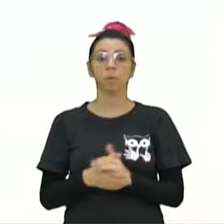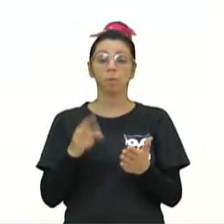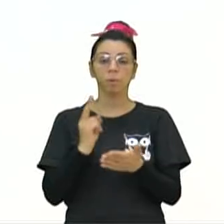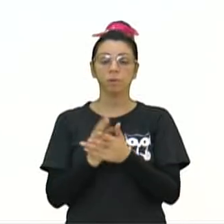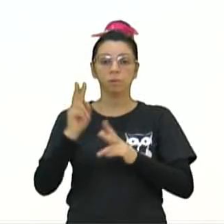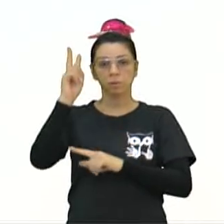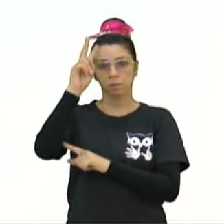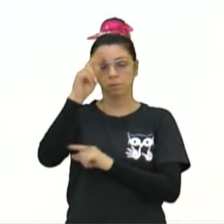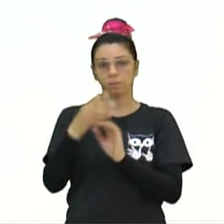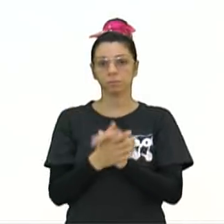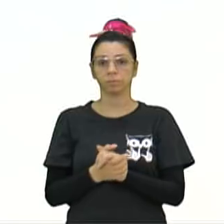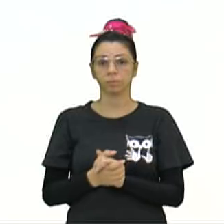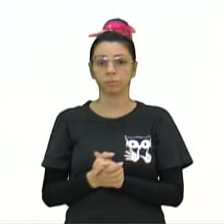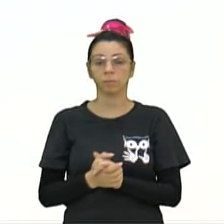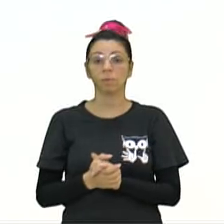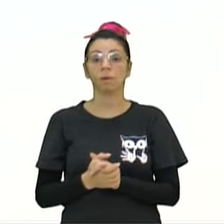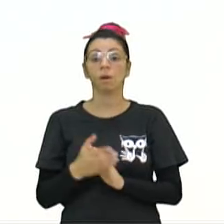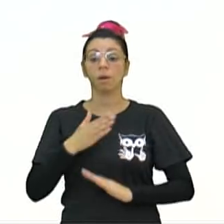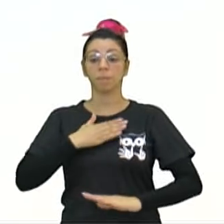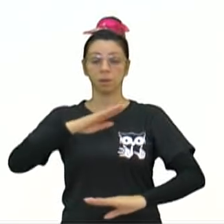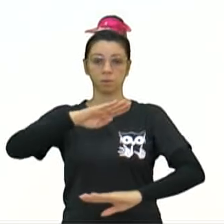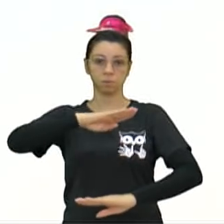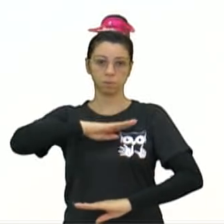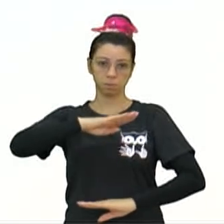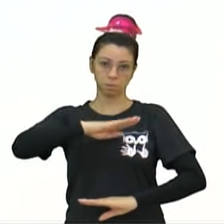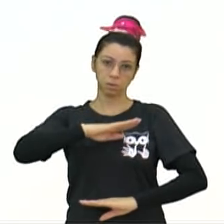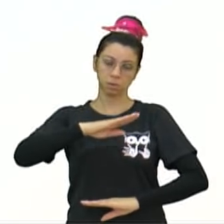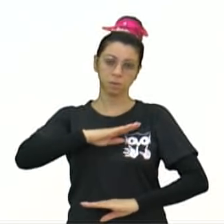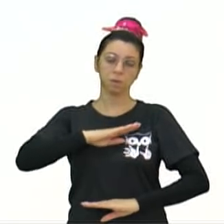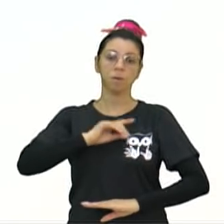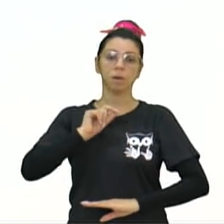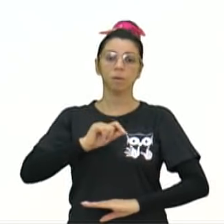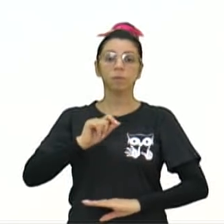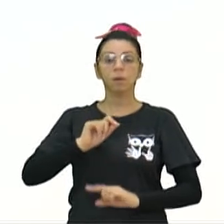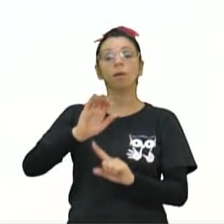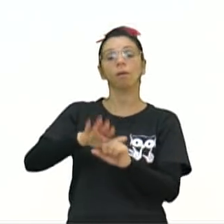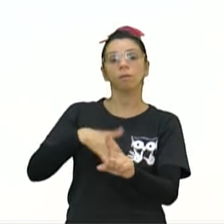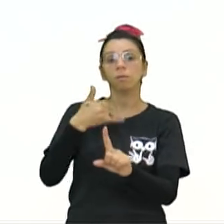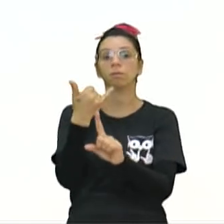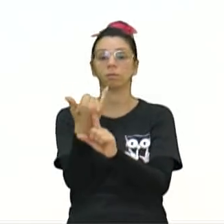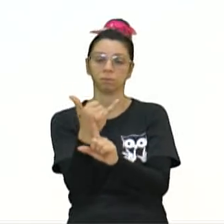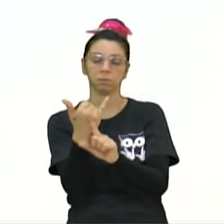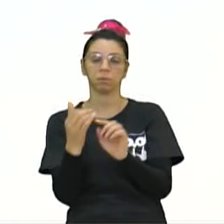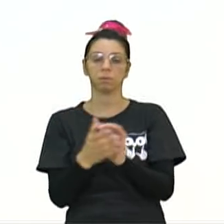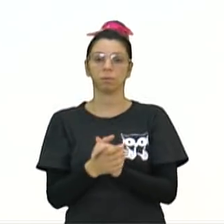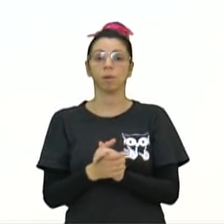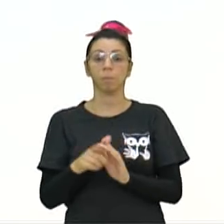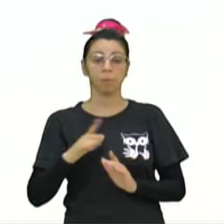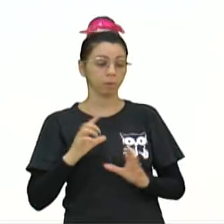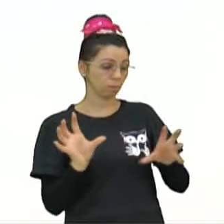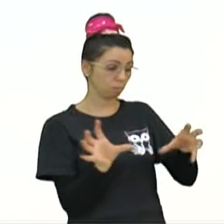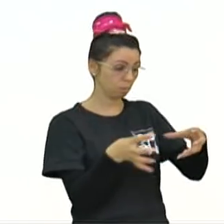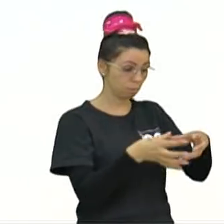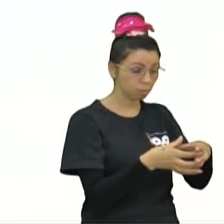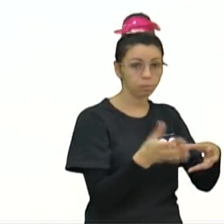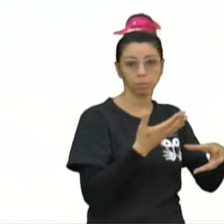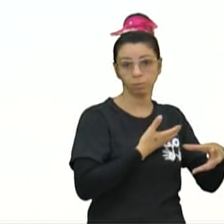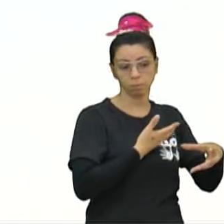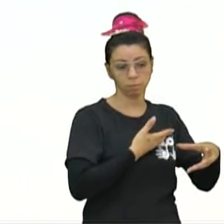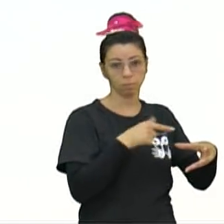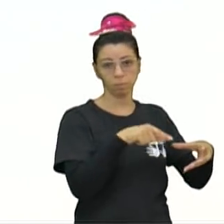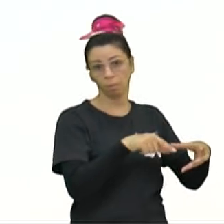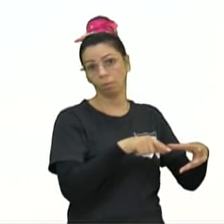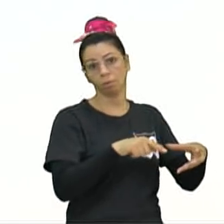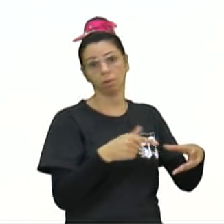caso se trata de um cyberbullying. Havia um grupo de alunos na minha sala que não gostavam de mim, e foi aí que